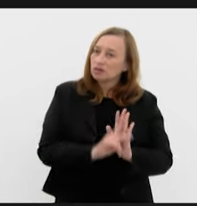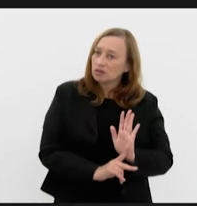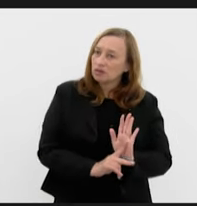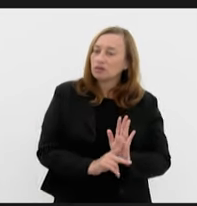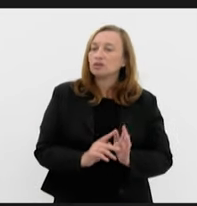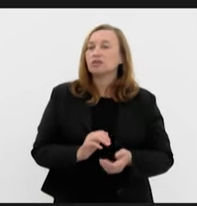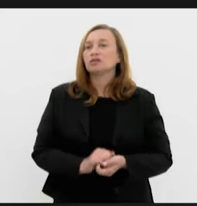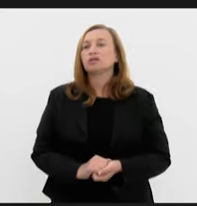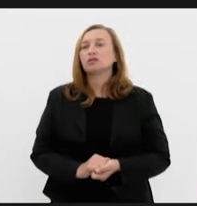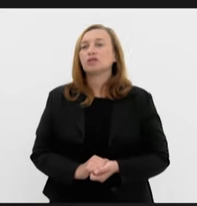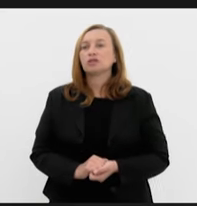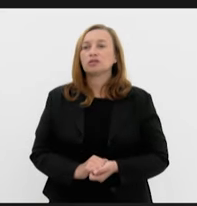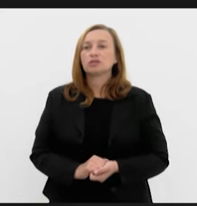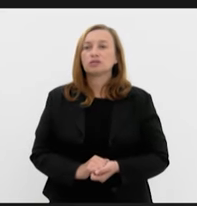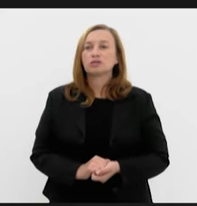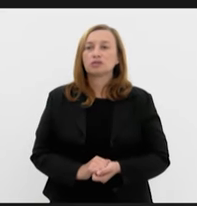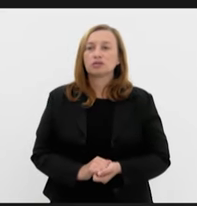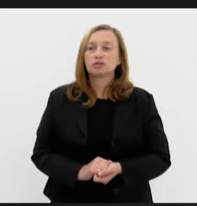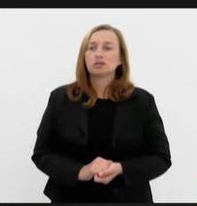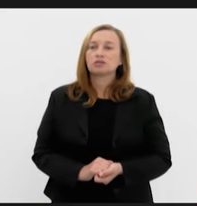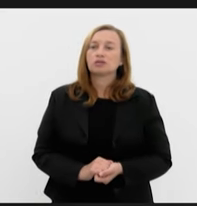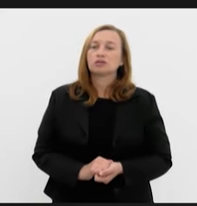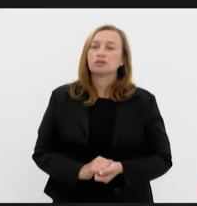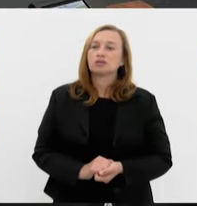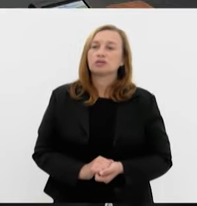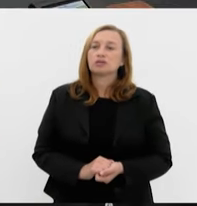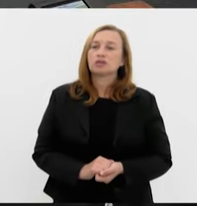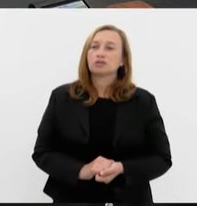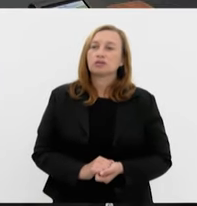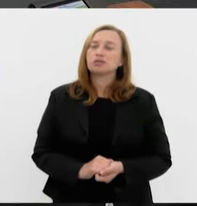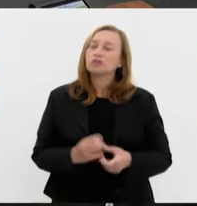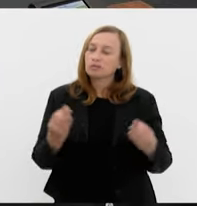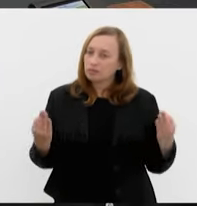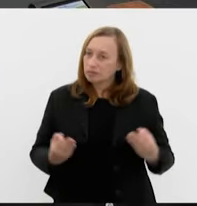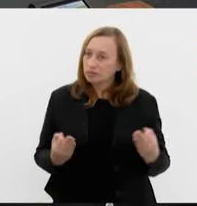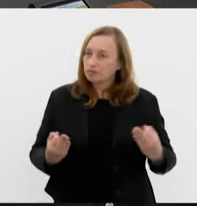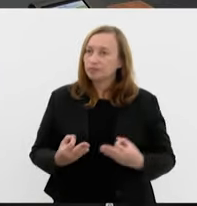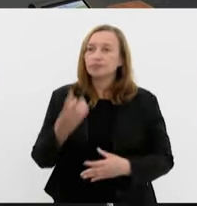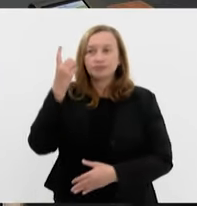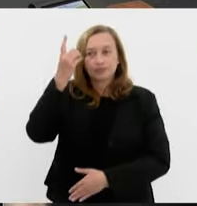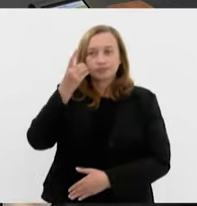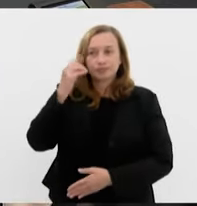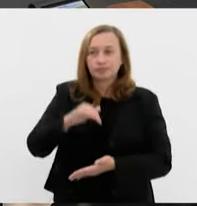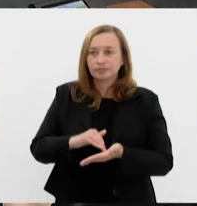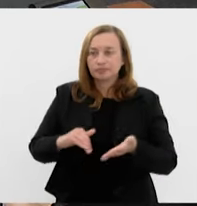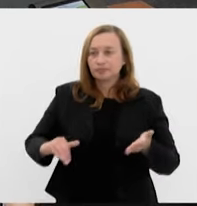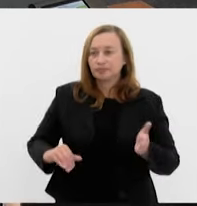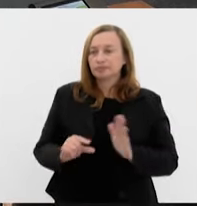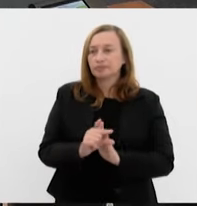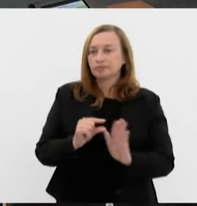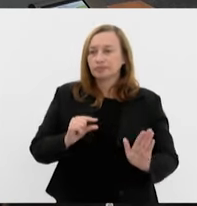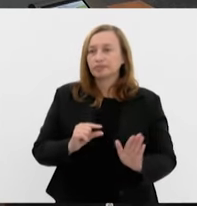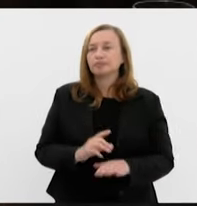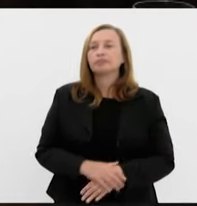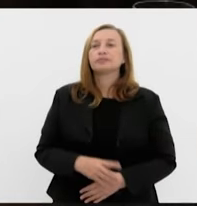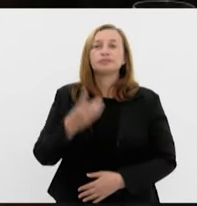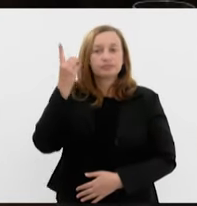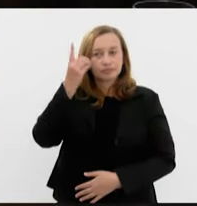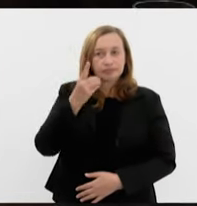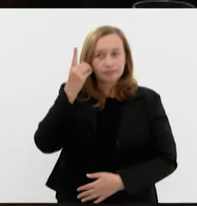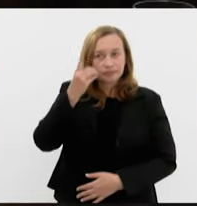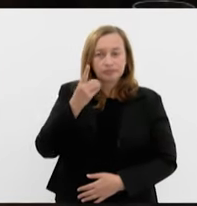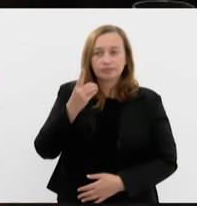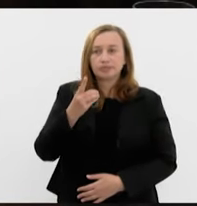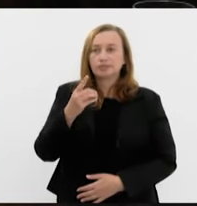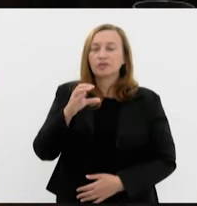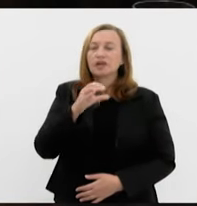assim como perfeito deputada retira as emendas deputada Du